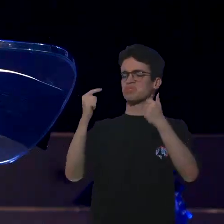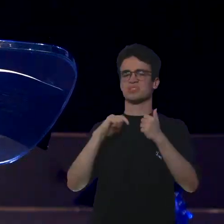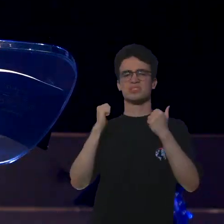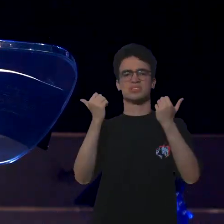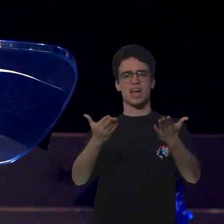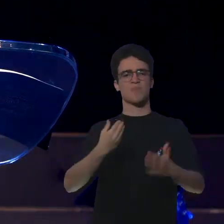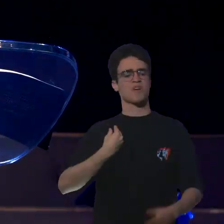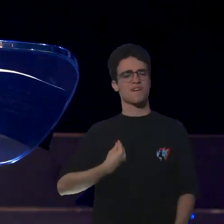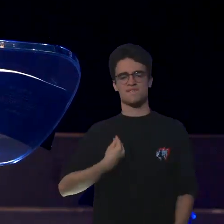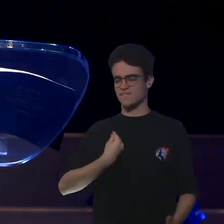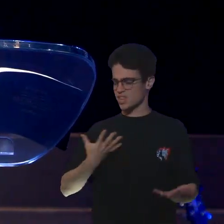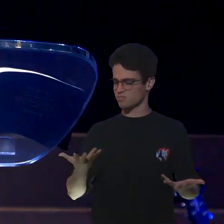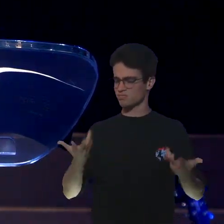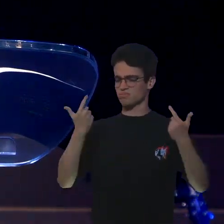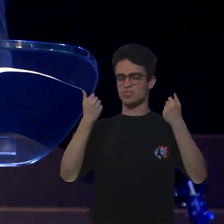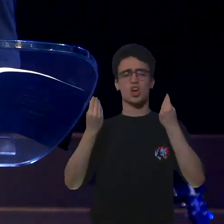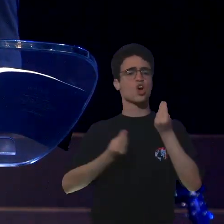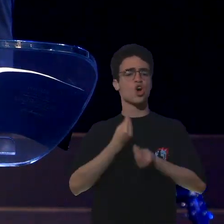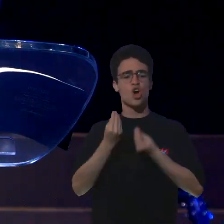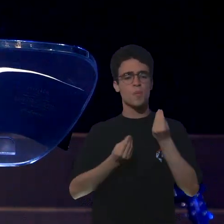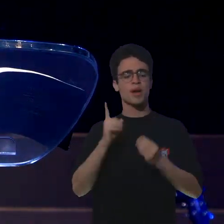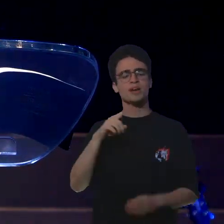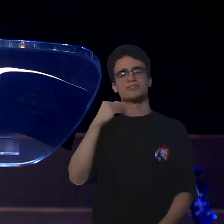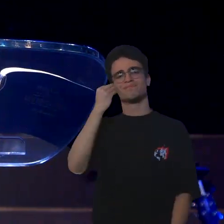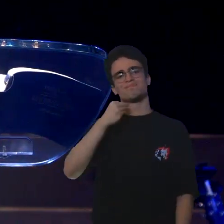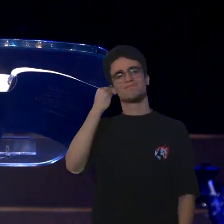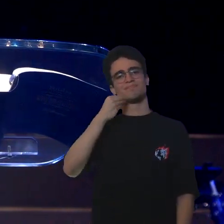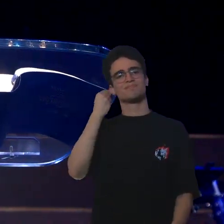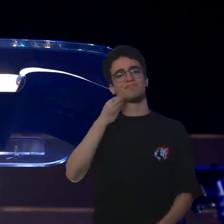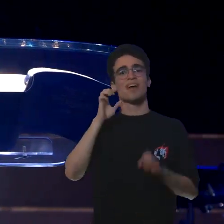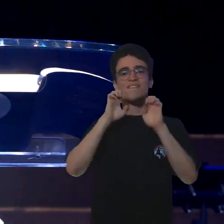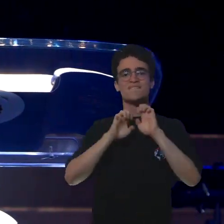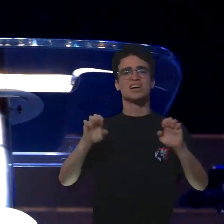era viver o poder do evangelho. Viver o poder do evangelho é você